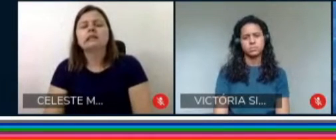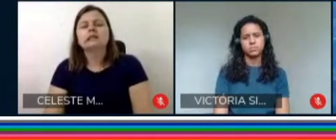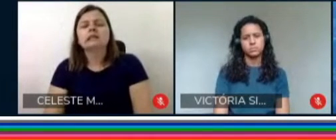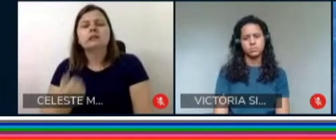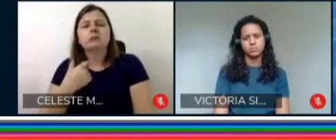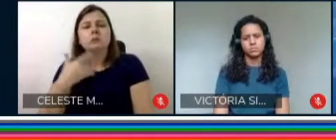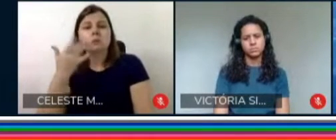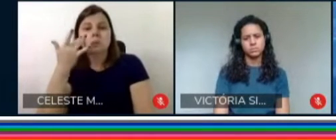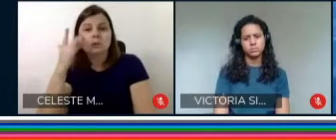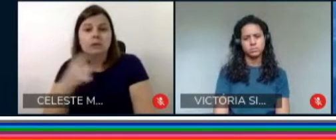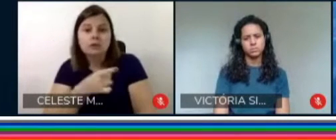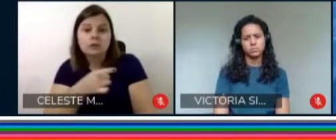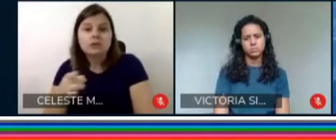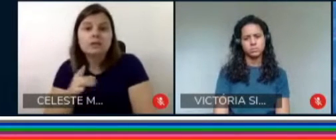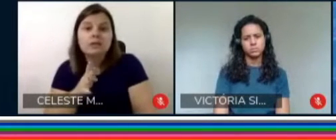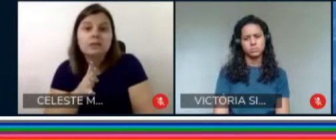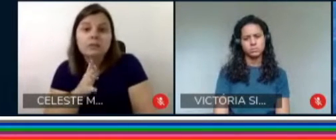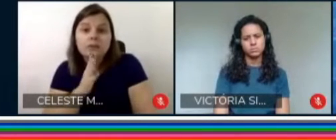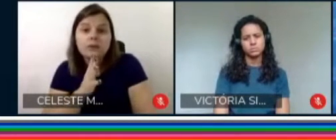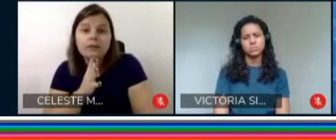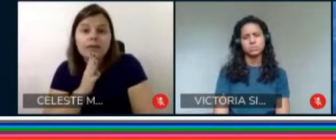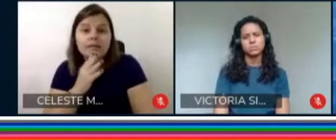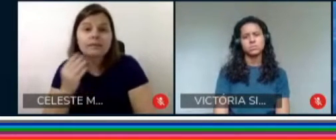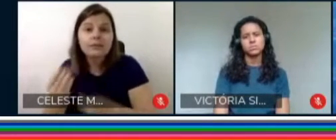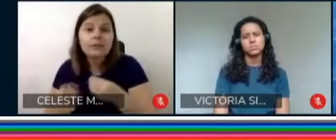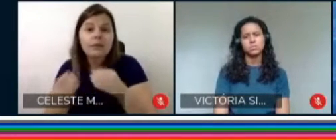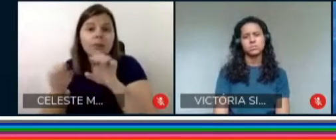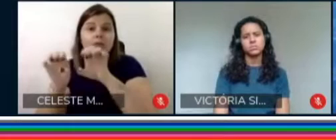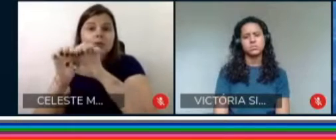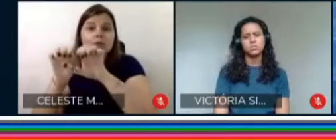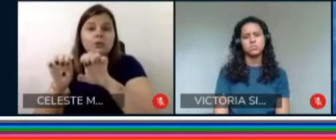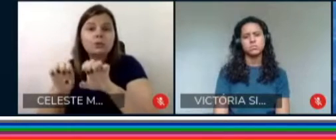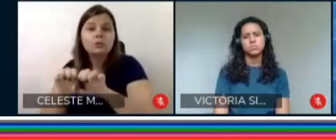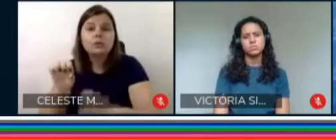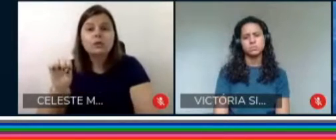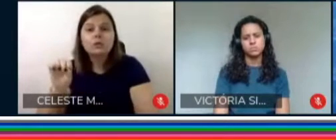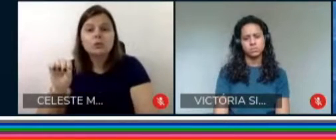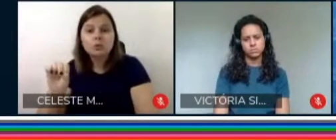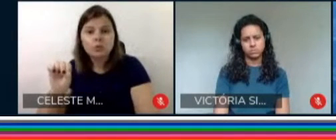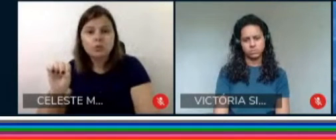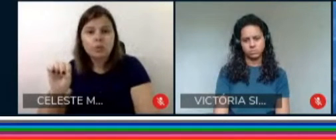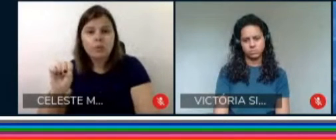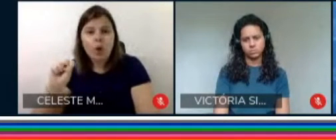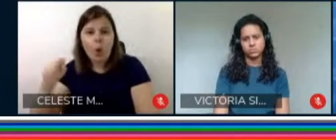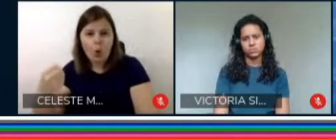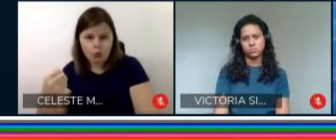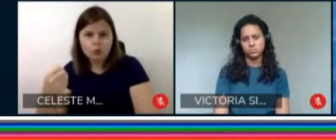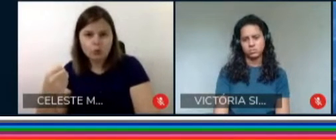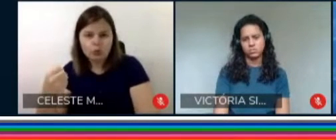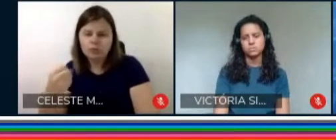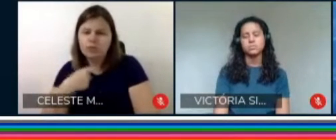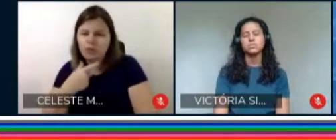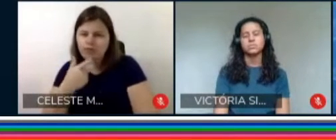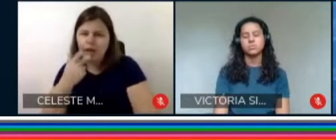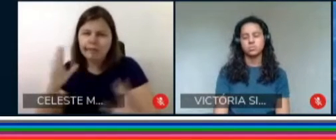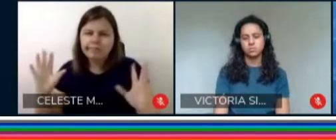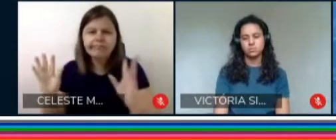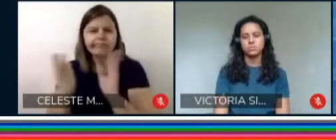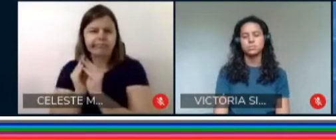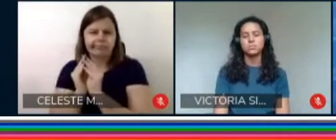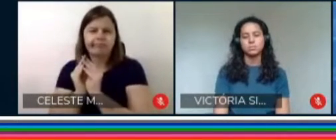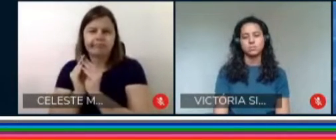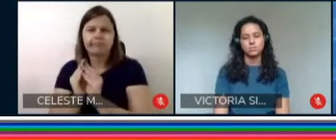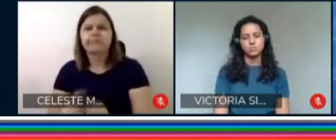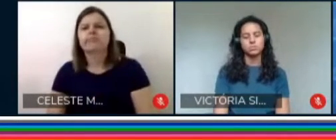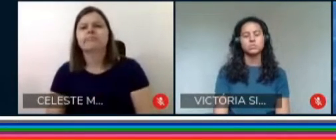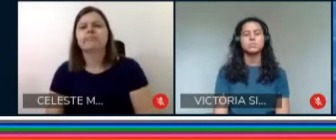têm familiaridade também com a estrutura do Super 8, mas eu vou falar brevemente sobre ele, só para a gente conseguir